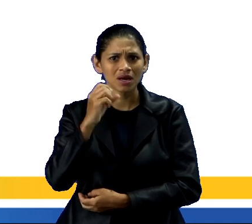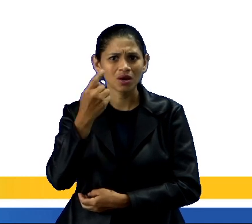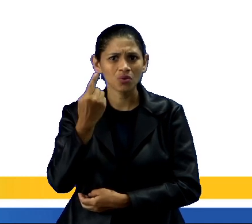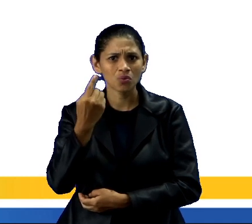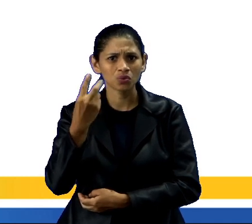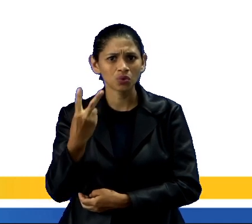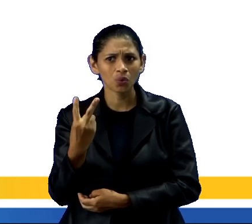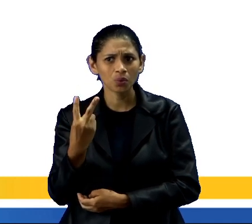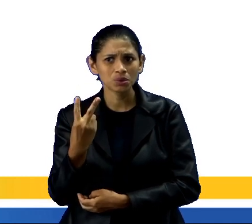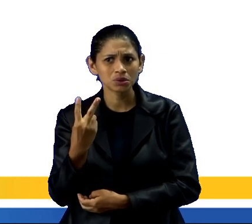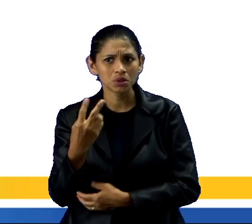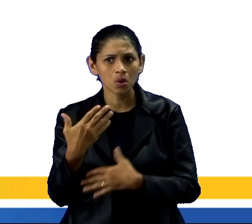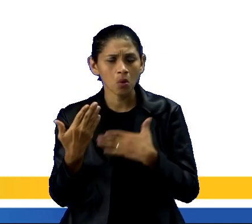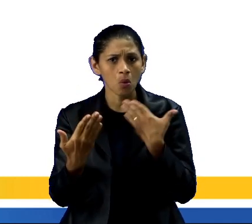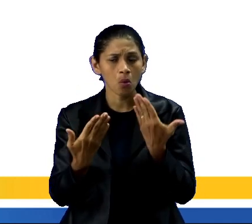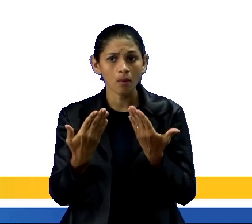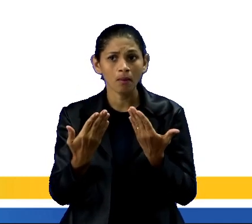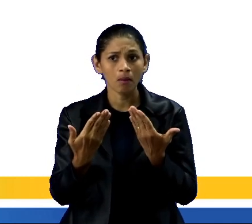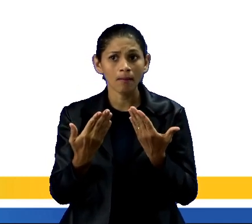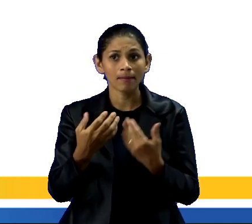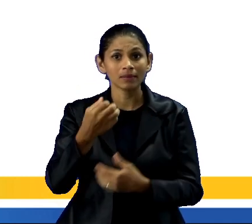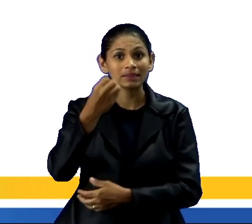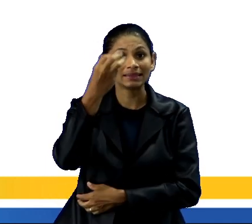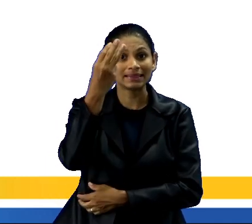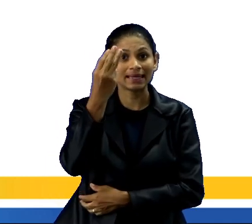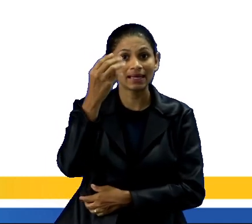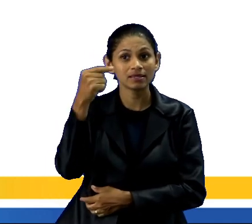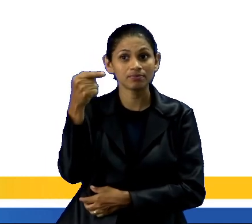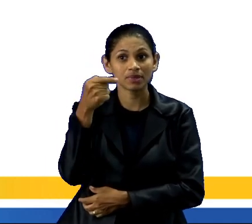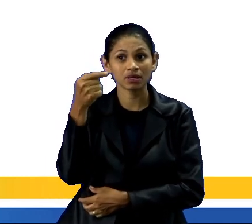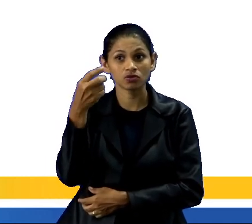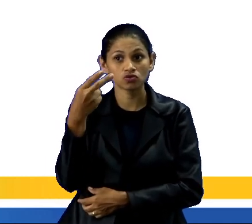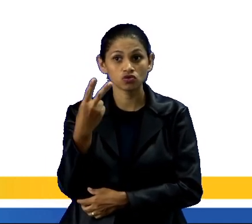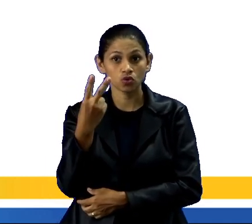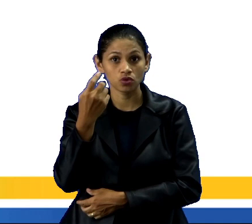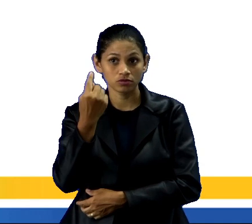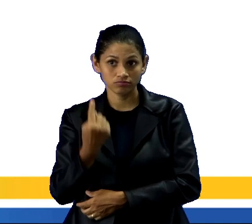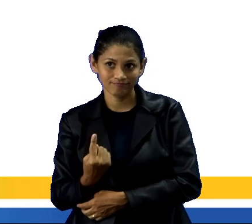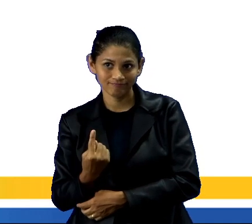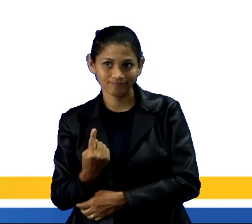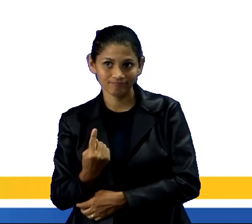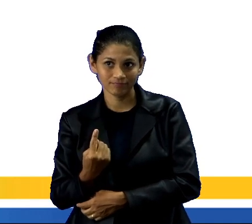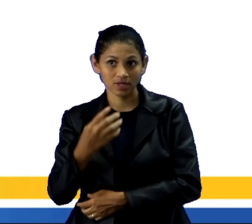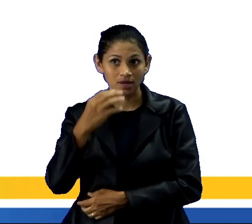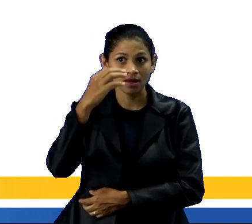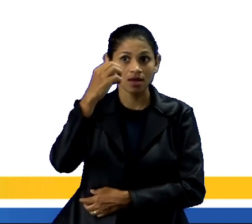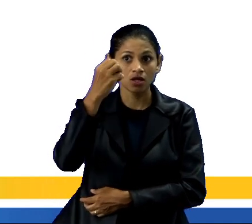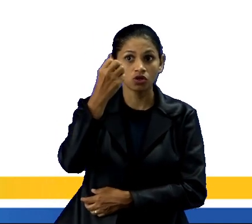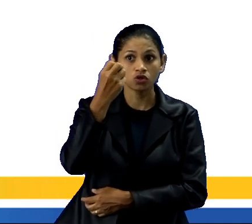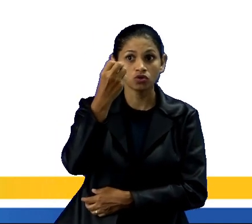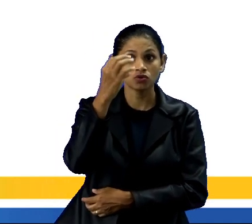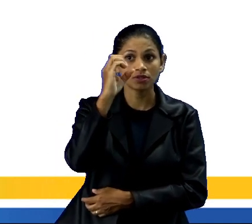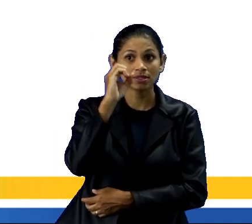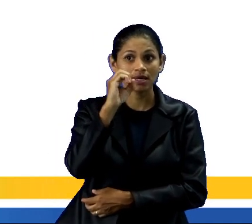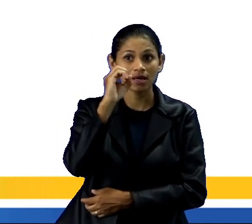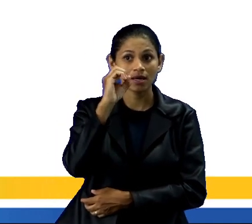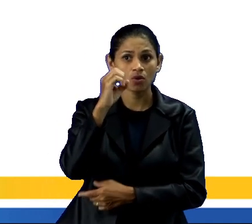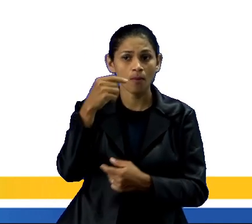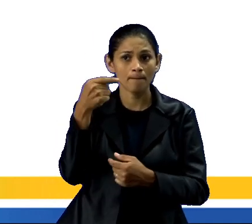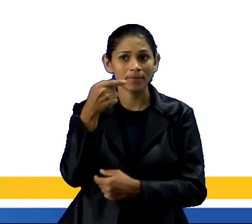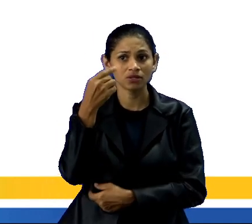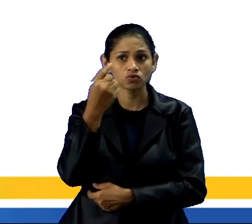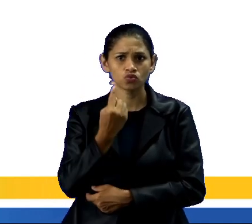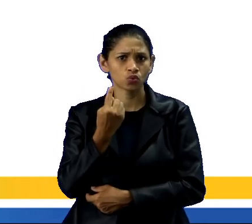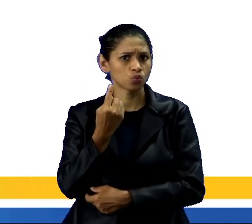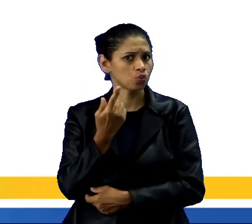que a gente fez anteriormente. 3 menos 2, 1. 0 menos 1 não dá, pega um emprestado e aí fica 10.